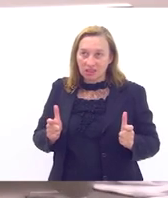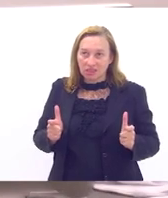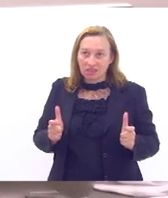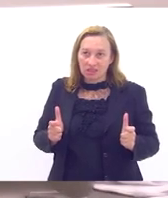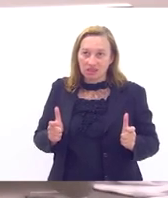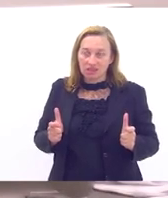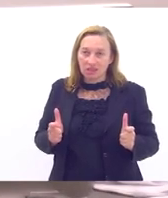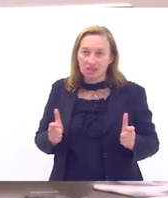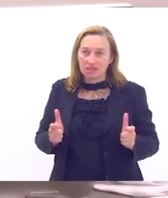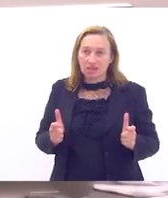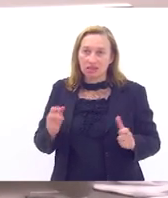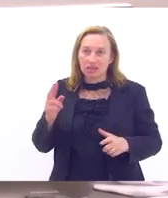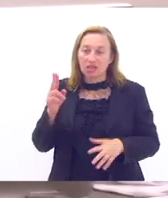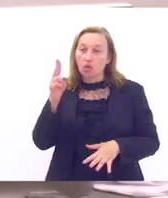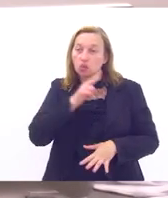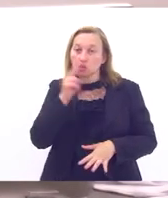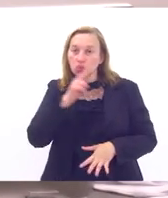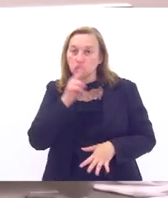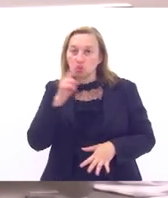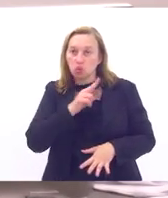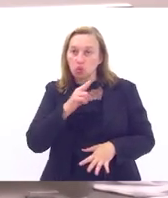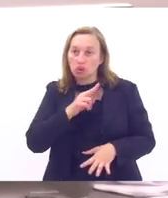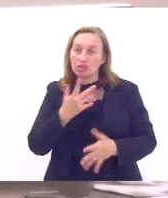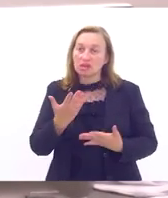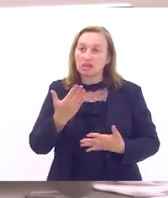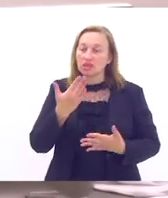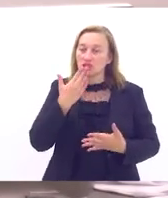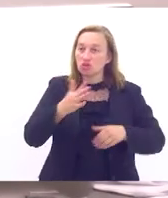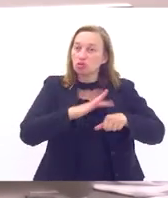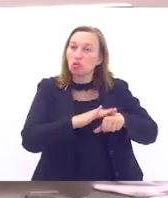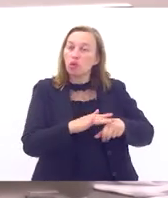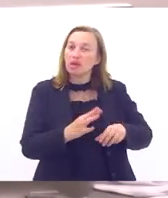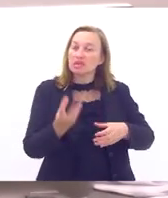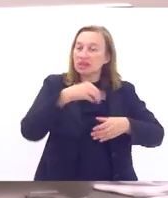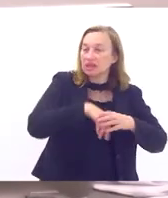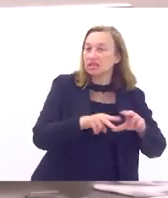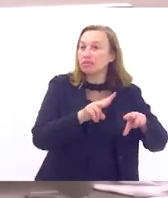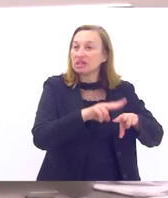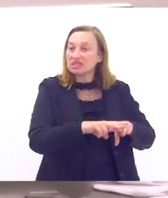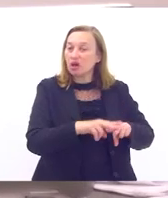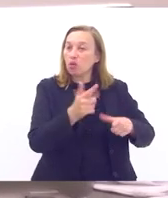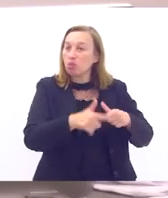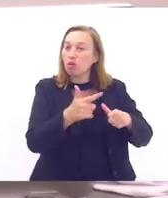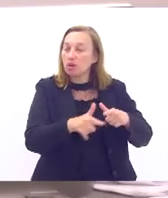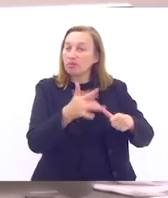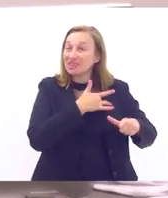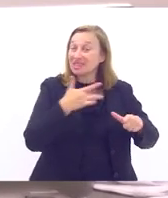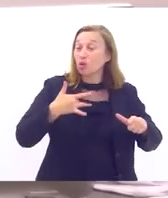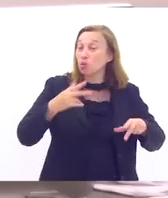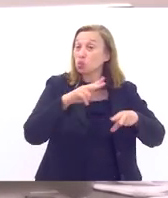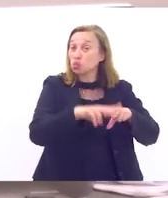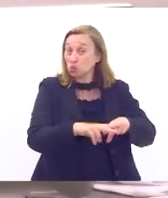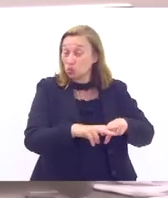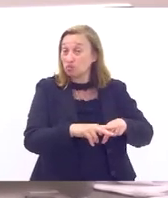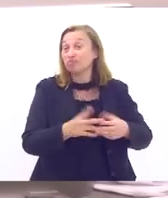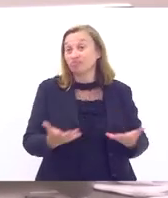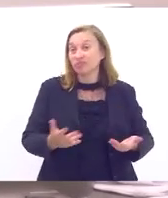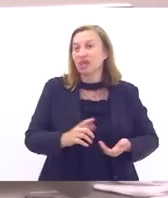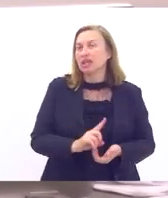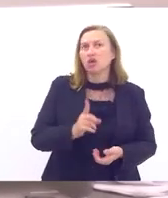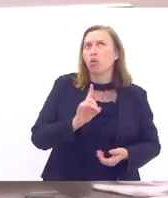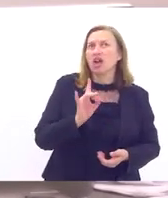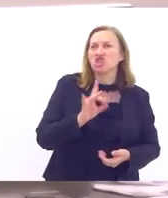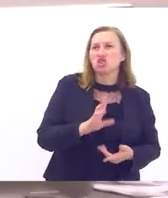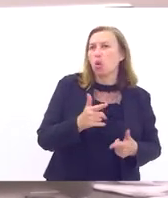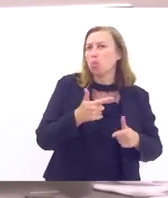desse tipo de doença na prisão, é possível dizer que o problema da saúde da prisional, o problema da tuberculose na prisão não é um